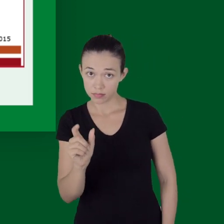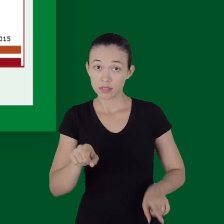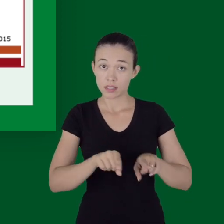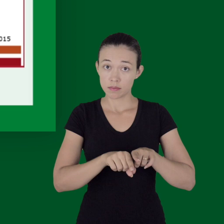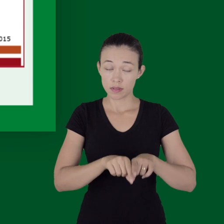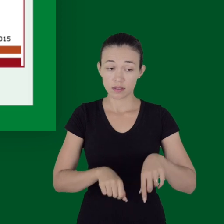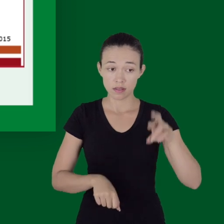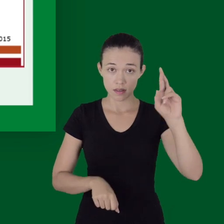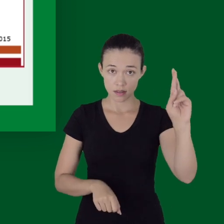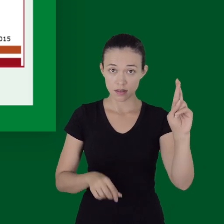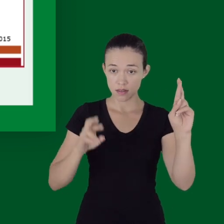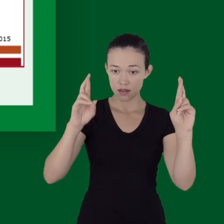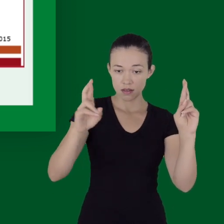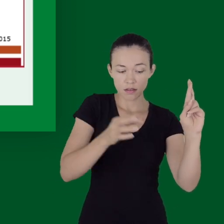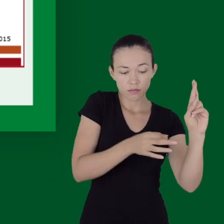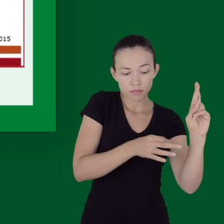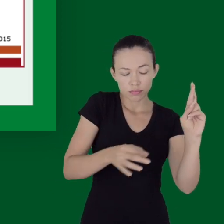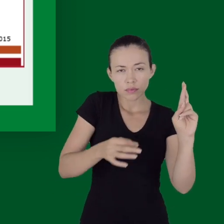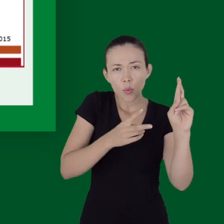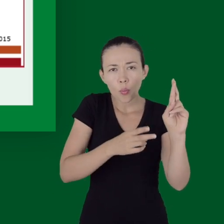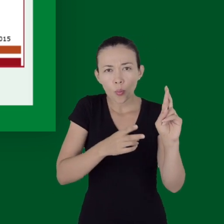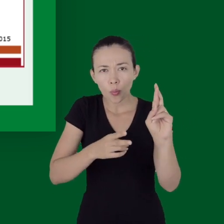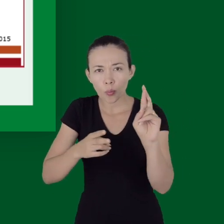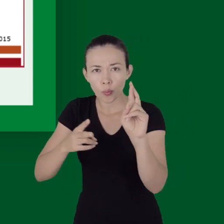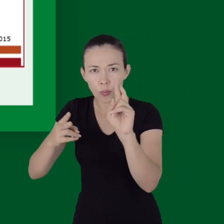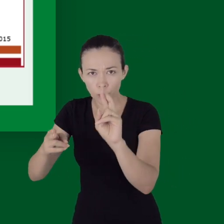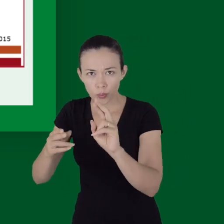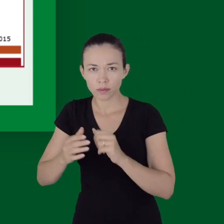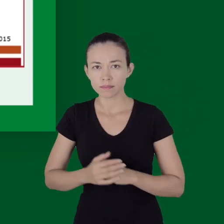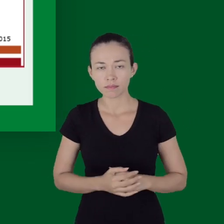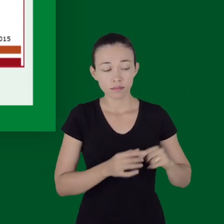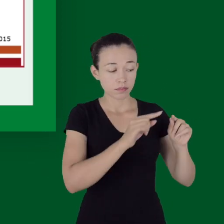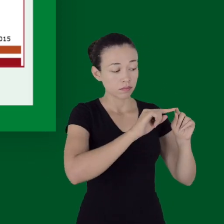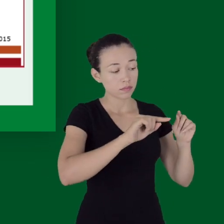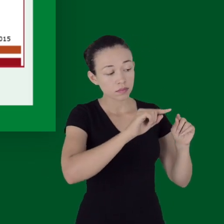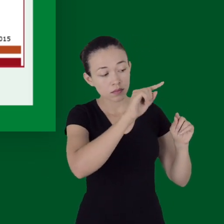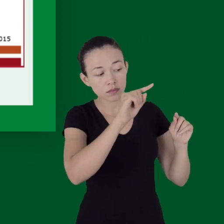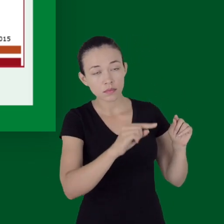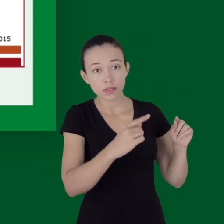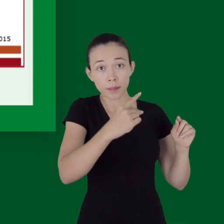O RR é regular e as ondas P a